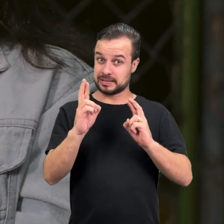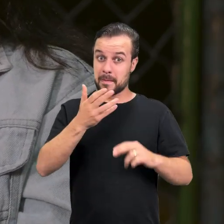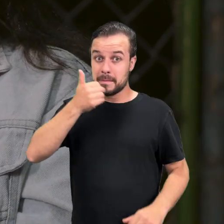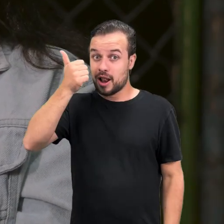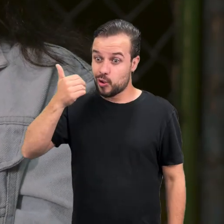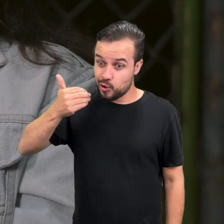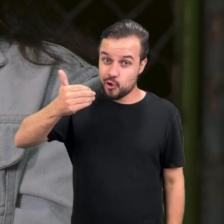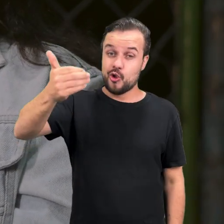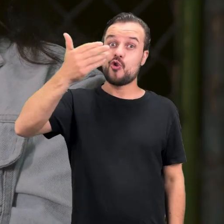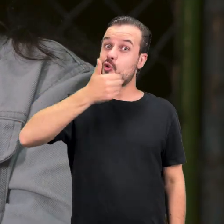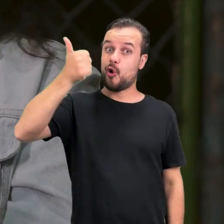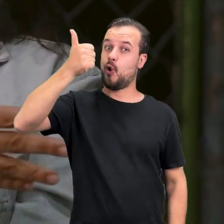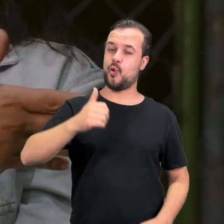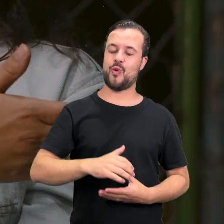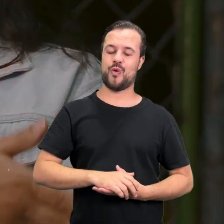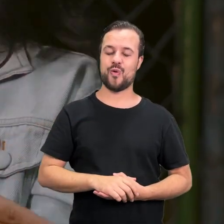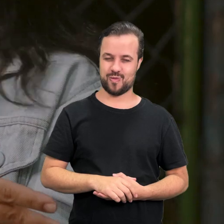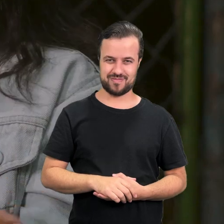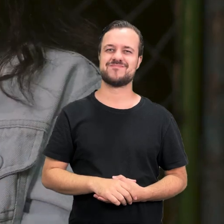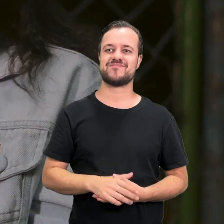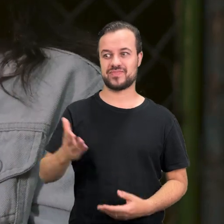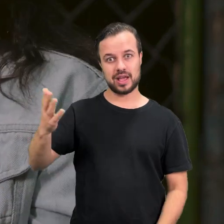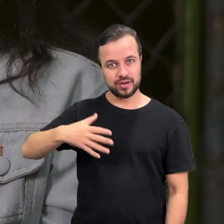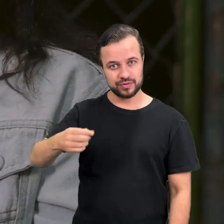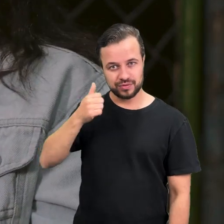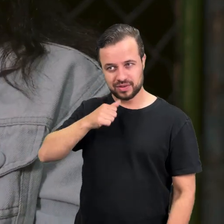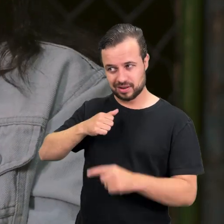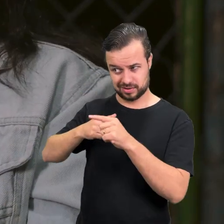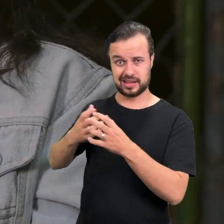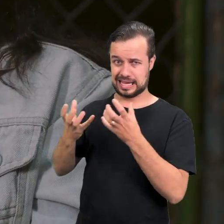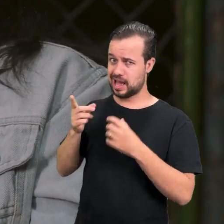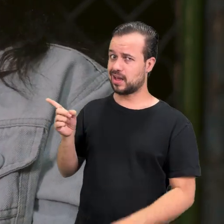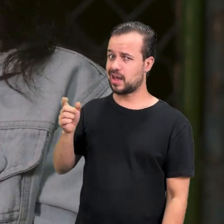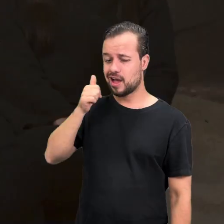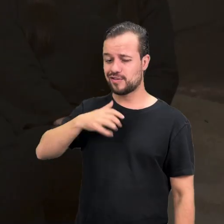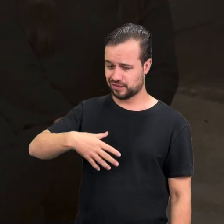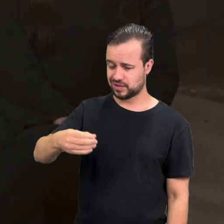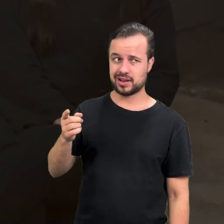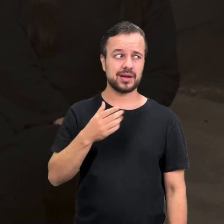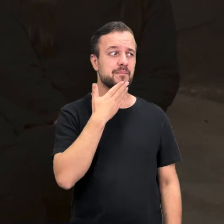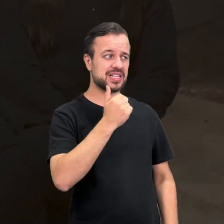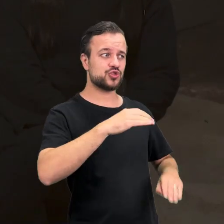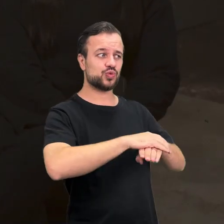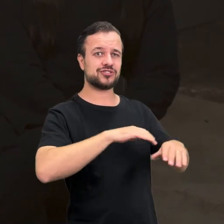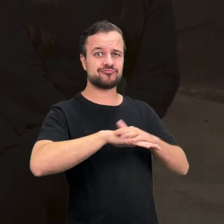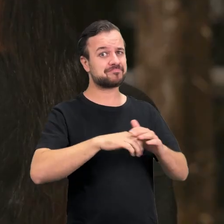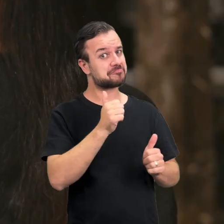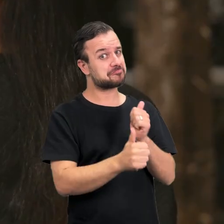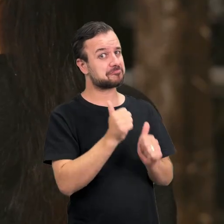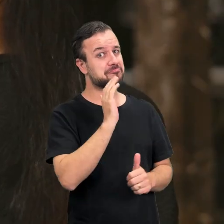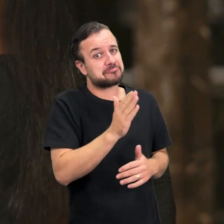mais ainda. Tanto que a filhinha dela tá indo para esse caminho, se Deus quiser. Pedi uma chuteira já, agora vamos